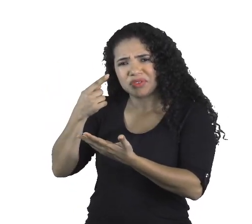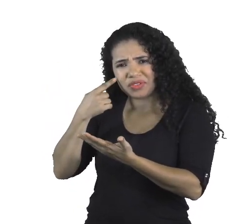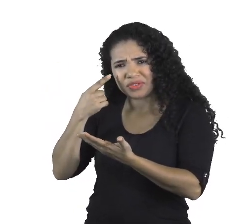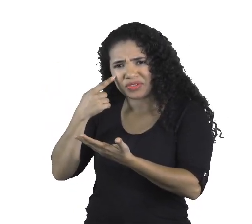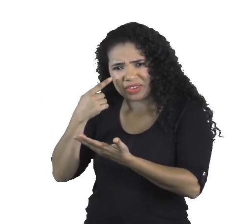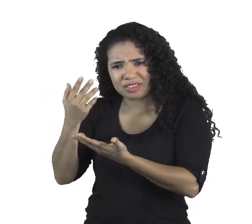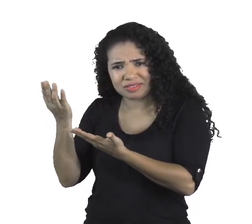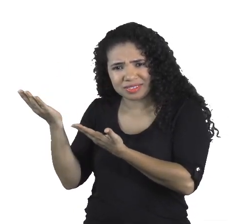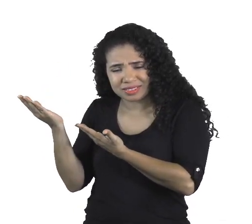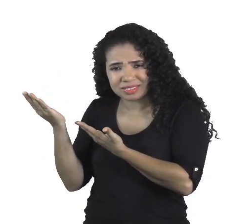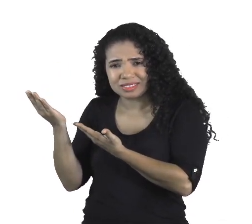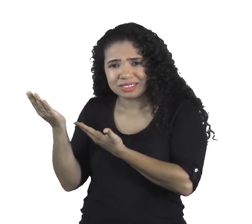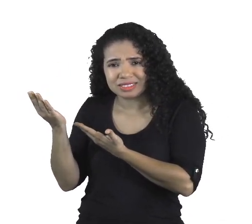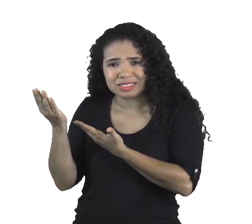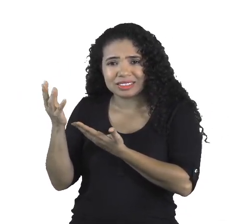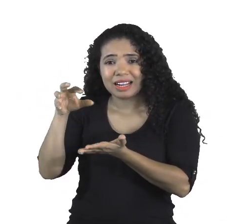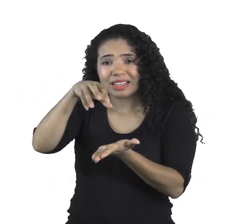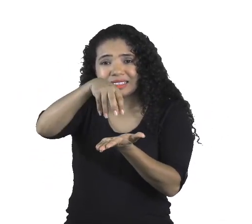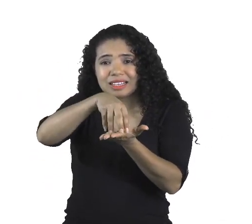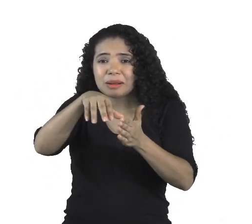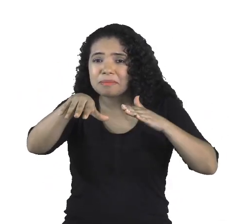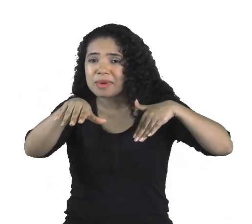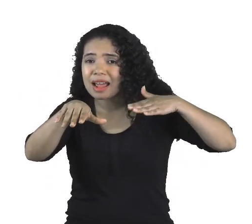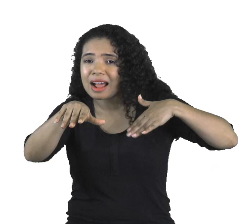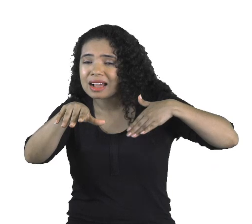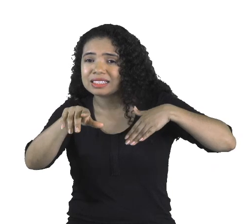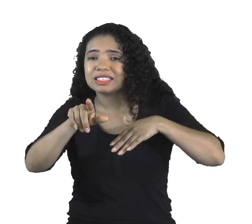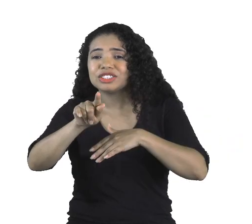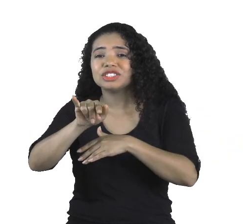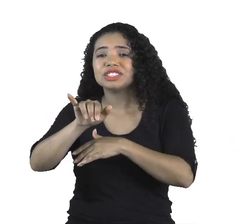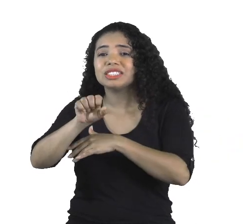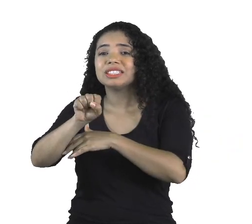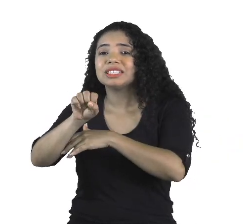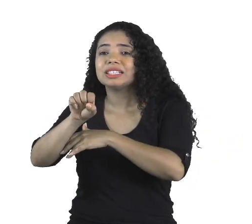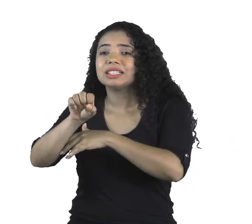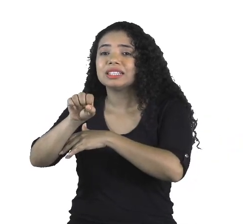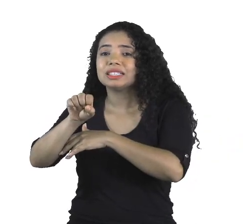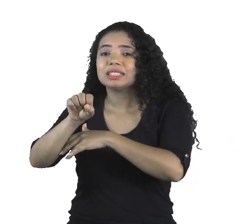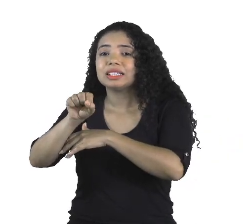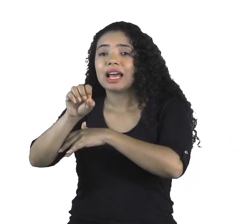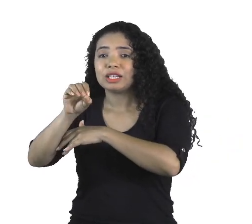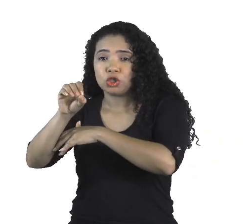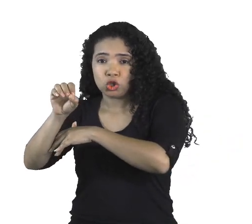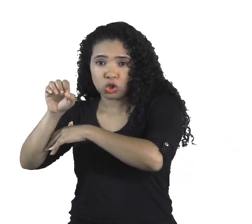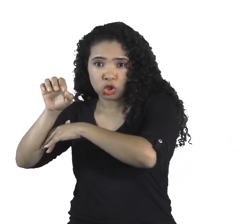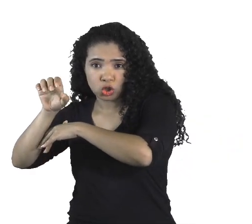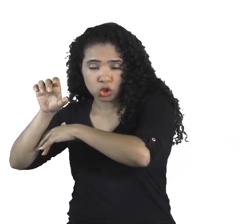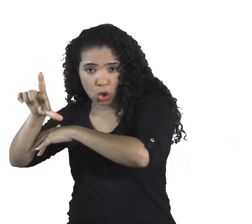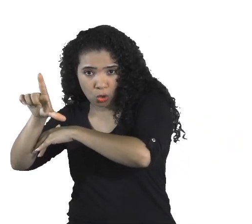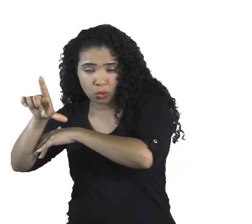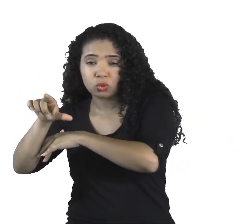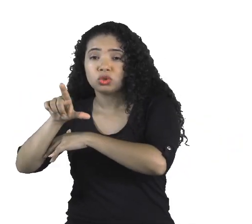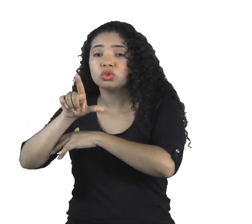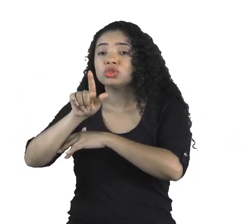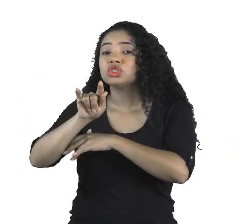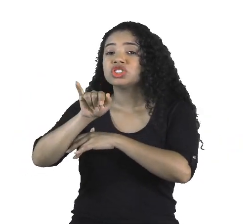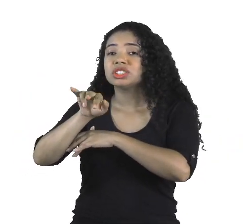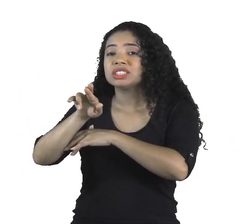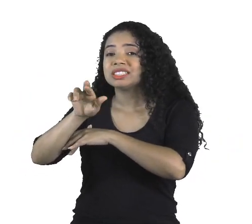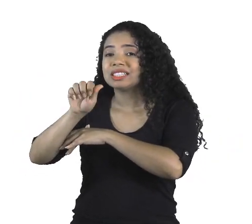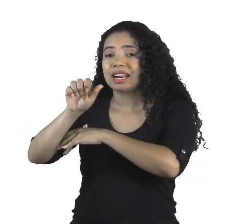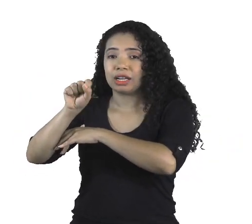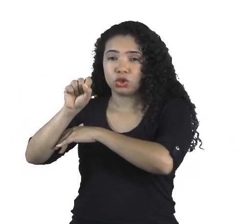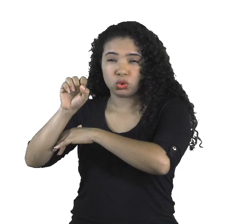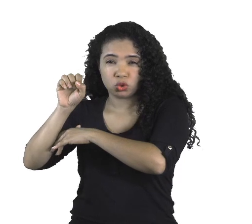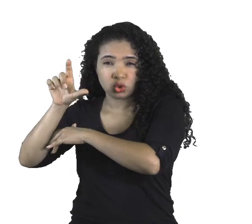que ali é o ponto central do nosso Brasil. Quer dizer, nós estamos bem no centro. É um ponto geodésico, quer dizer, ele